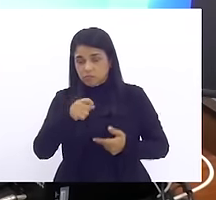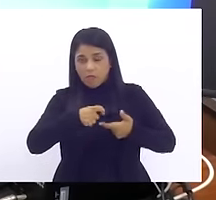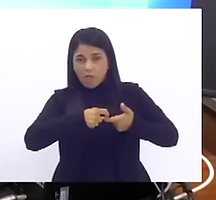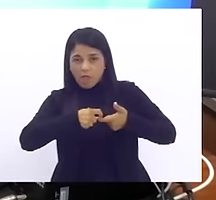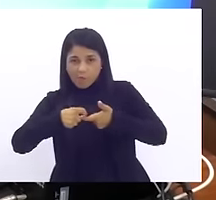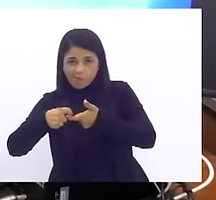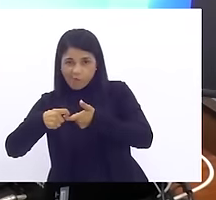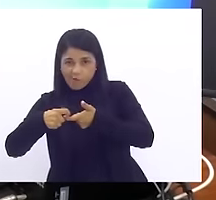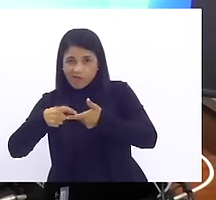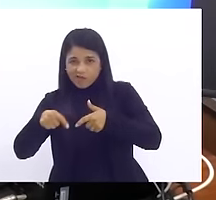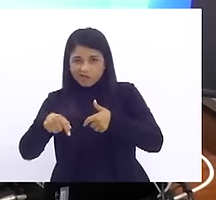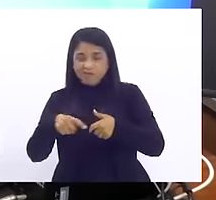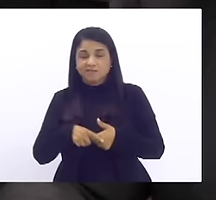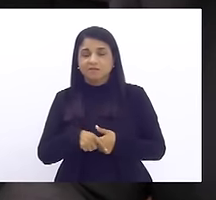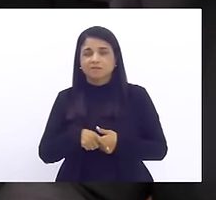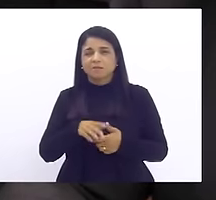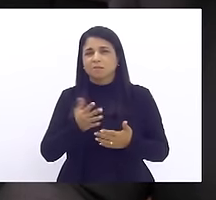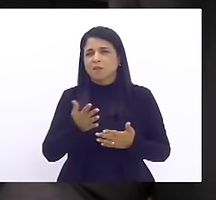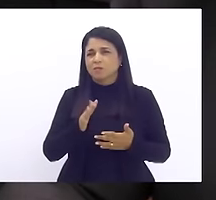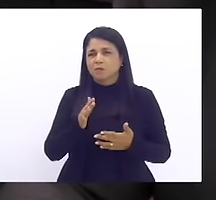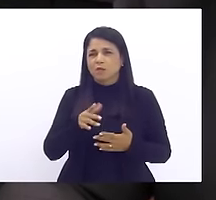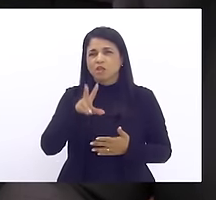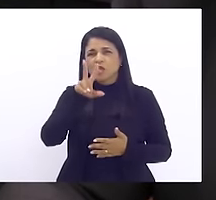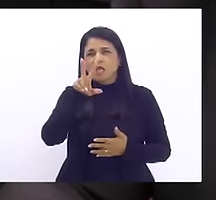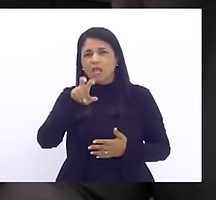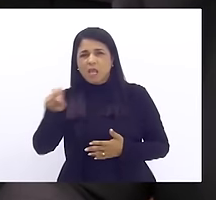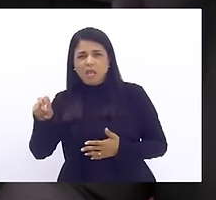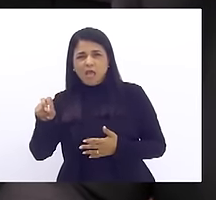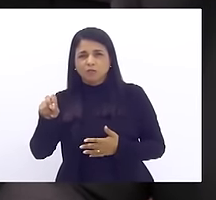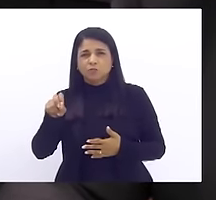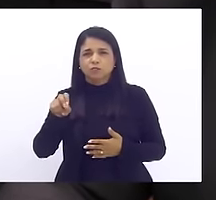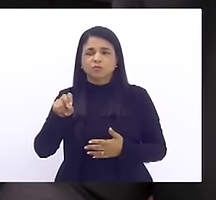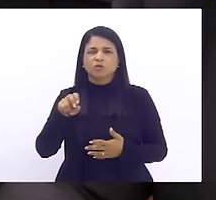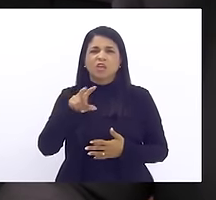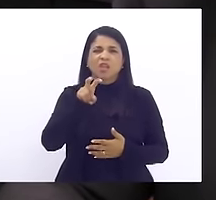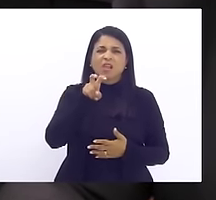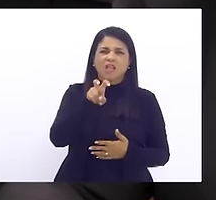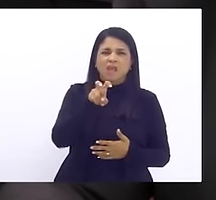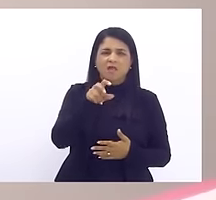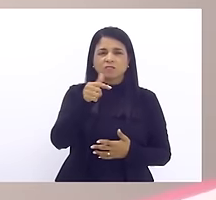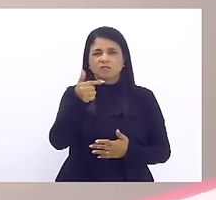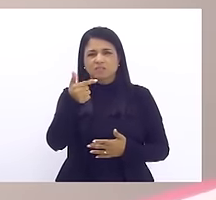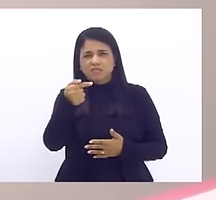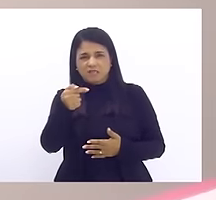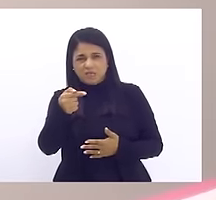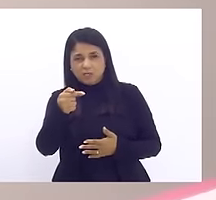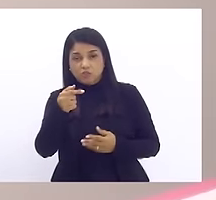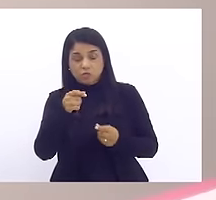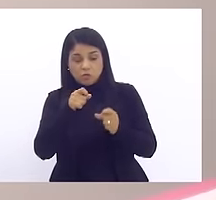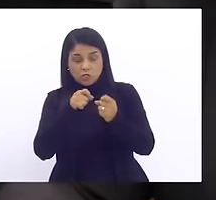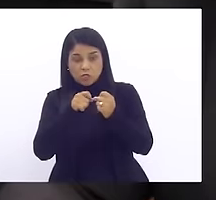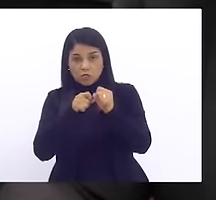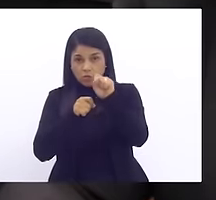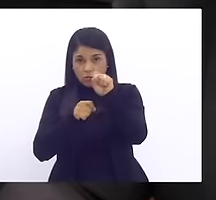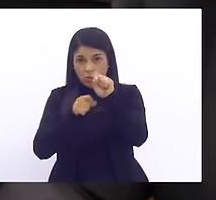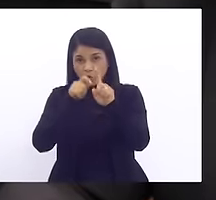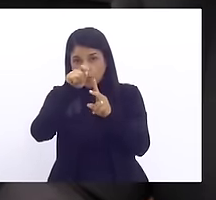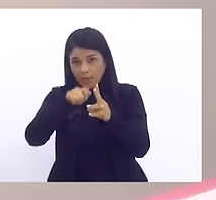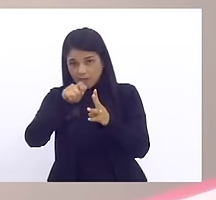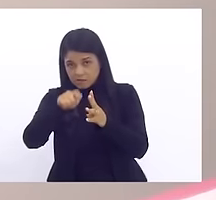mais ou menos uma média de serviço 500 serviços 517 serviços é a média em 8 meses que a gente tem